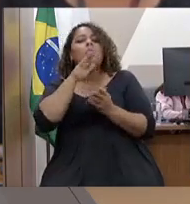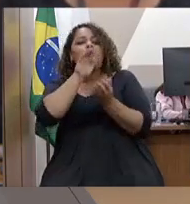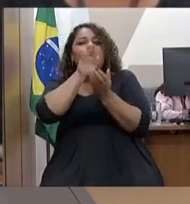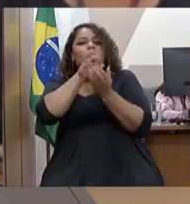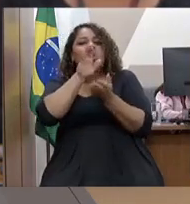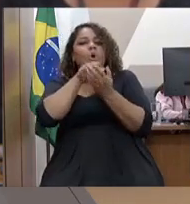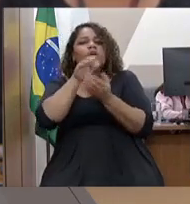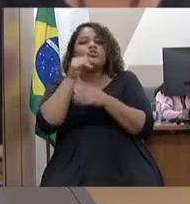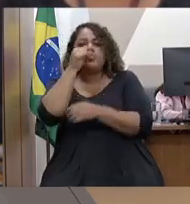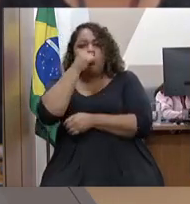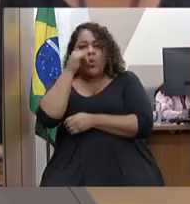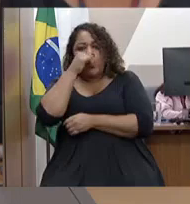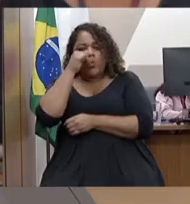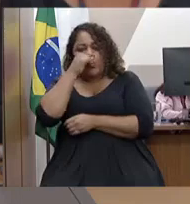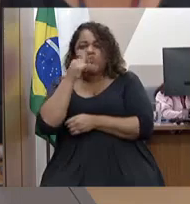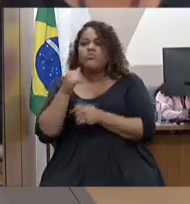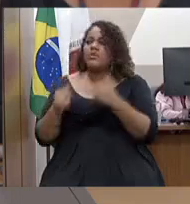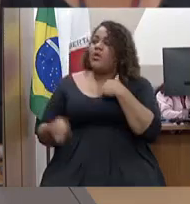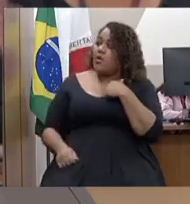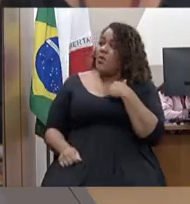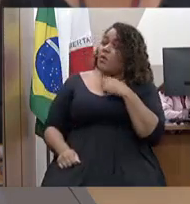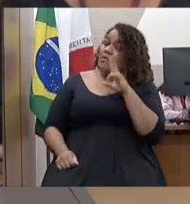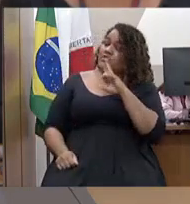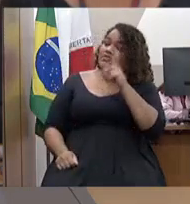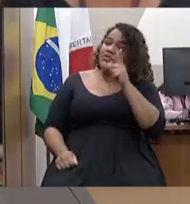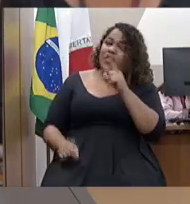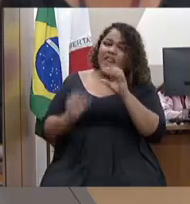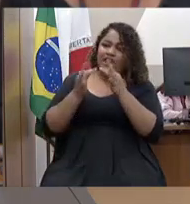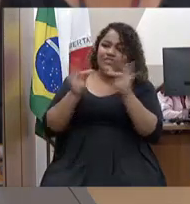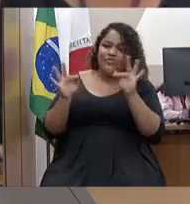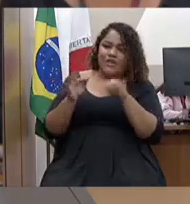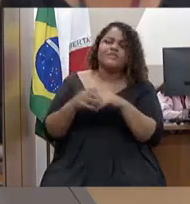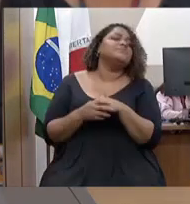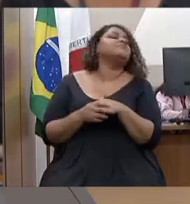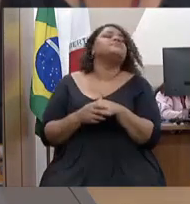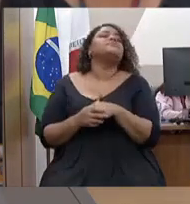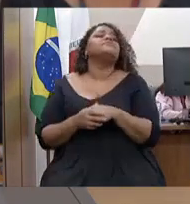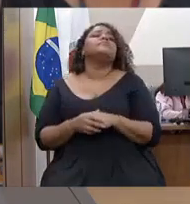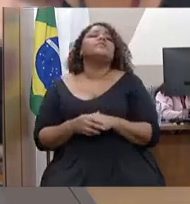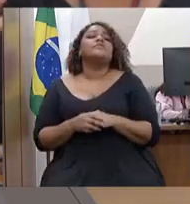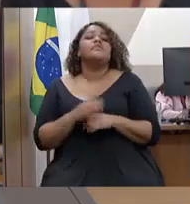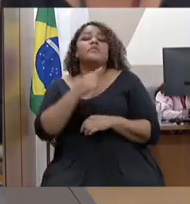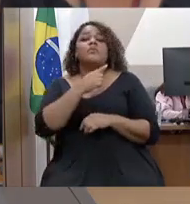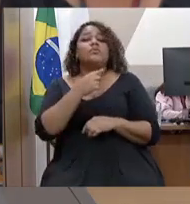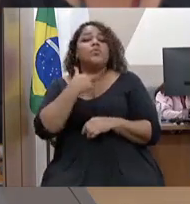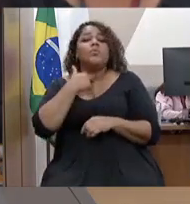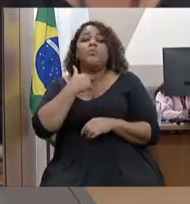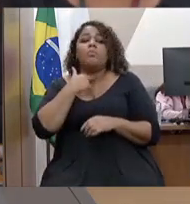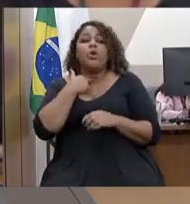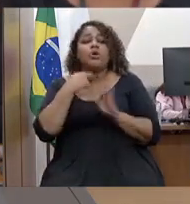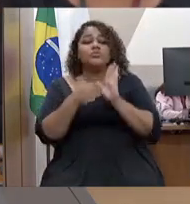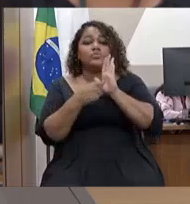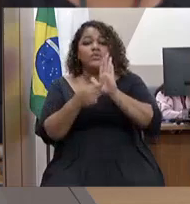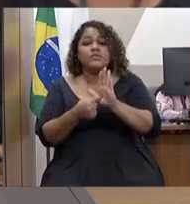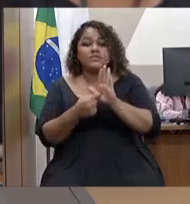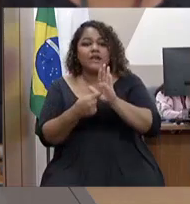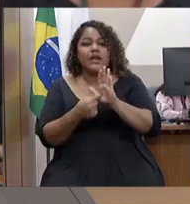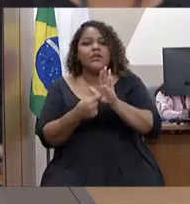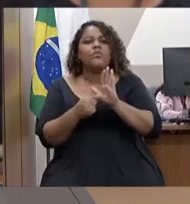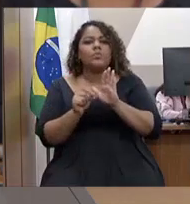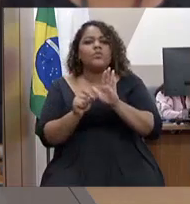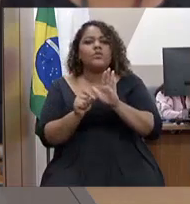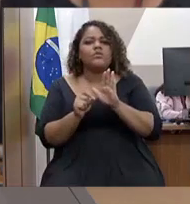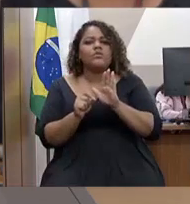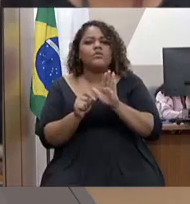eu já escutei boca de lobo né boca de boa e a gente não pode mostrar né não pode deixar de mostrar a gente que nós estamos falando de número